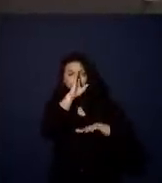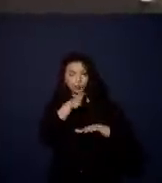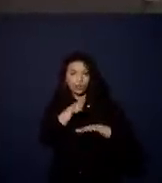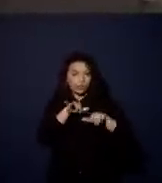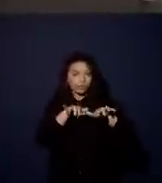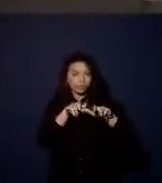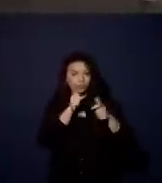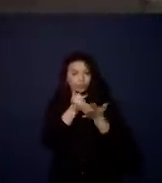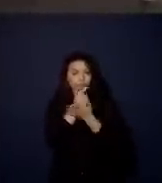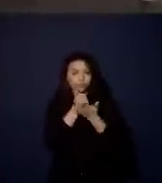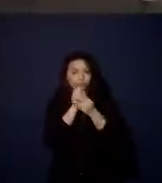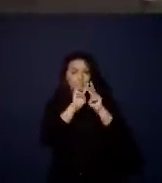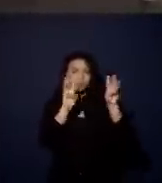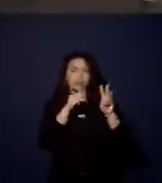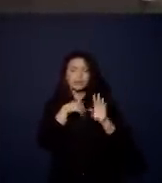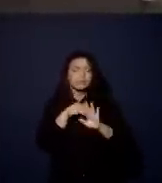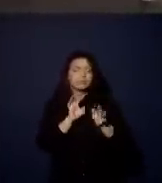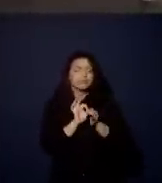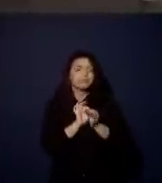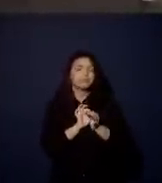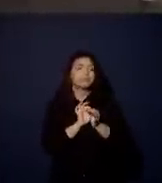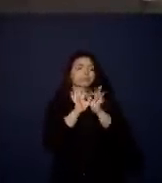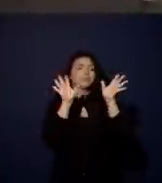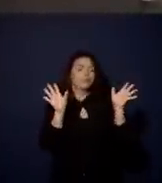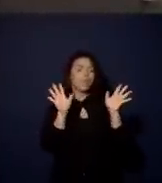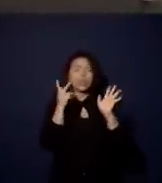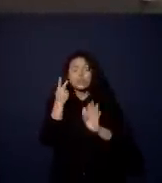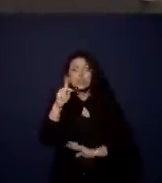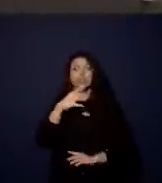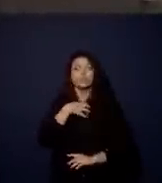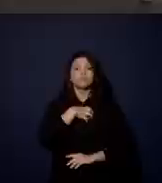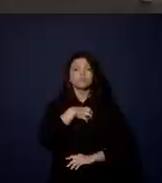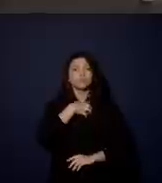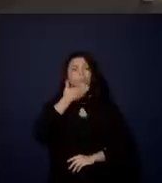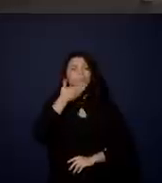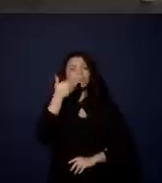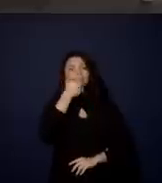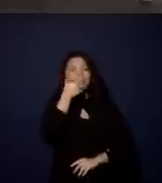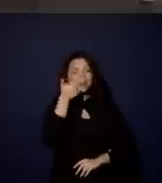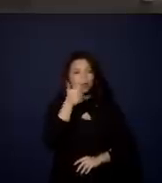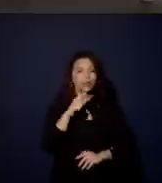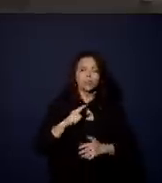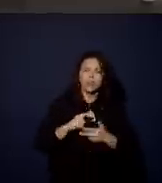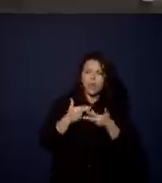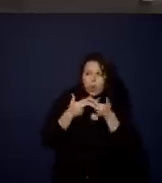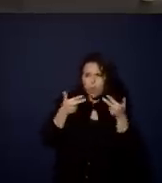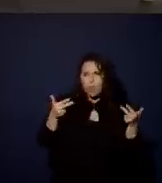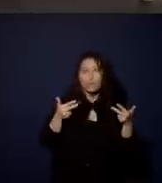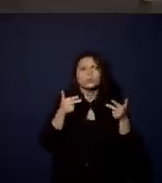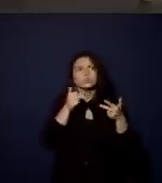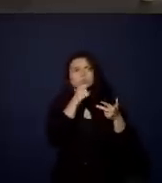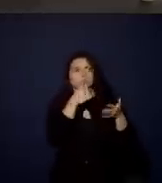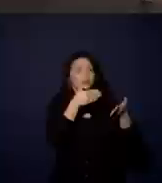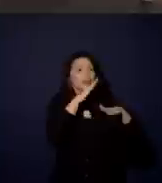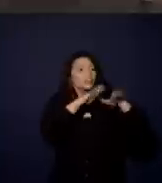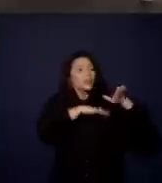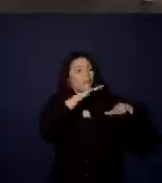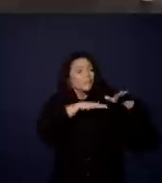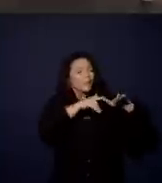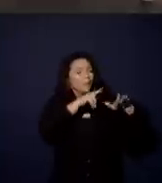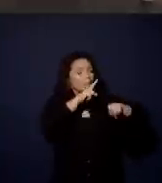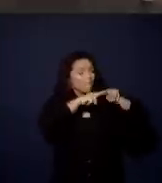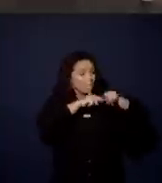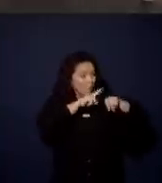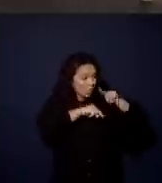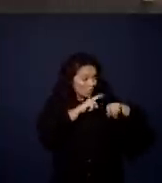diferente de compra e a gente vê isso claramente no nosso negócio tem tem compras consumidor faz que ele vai direto no online tem compras